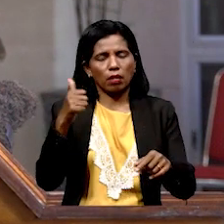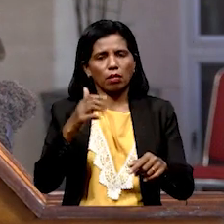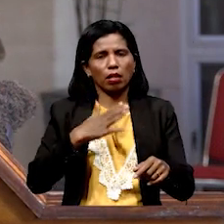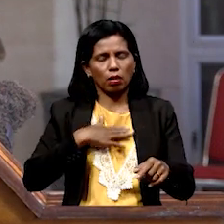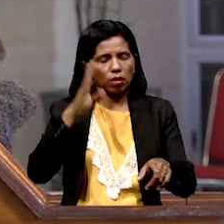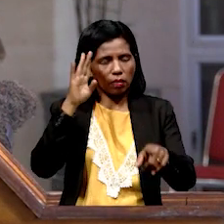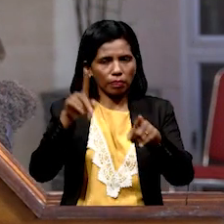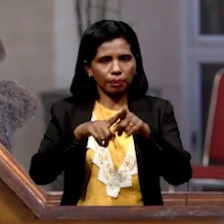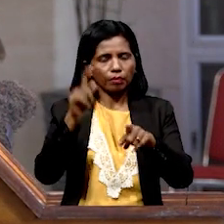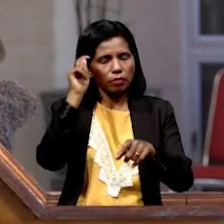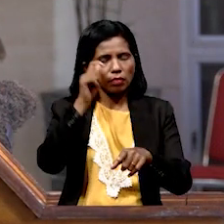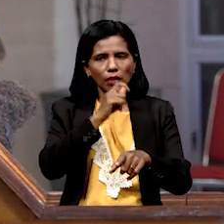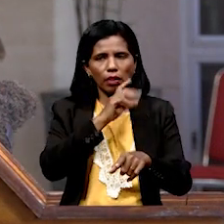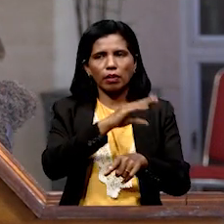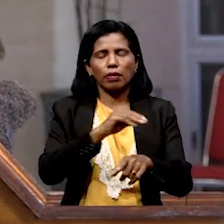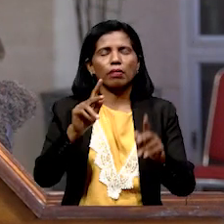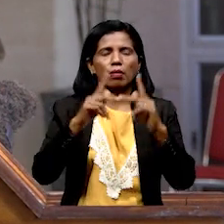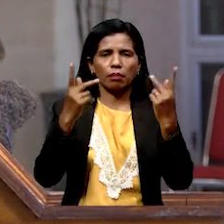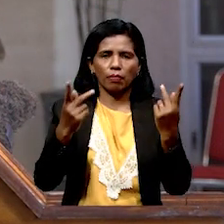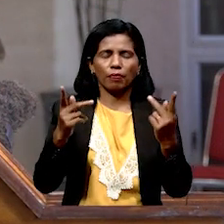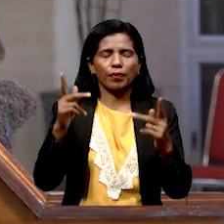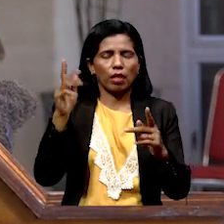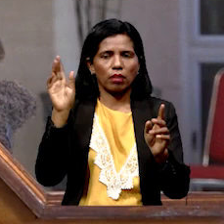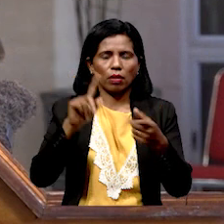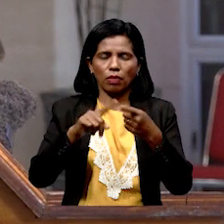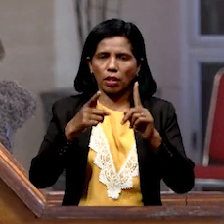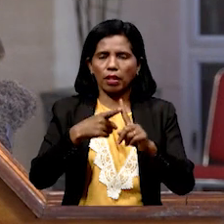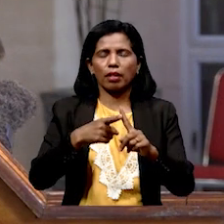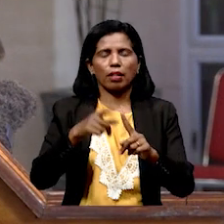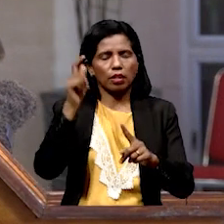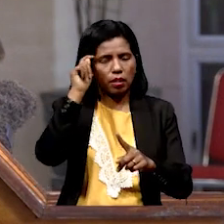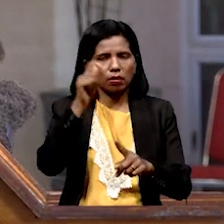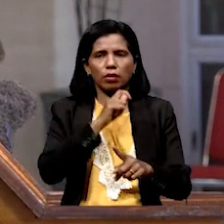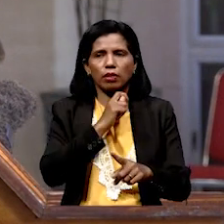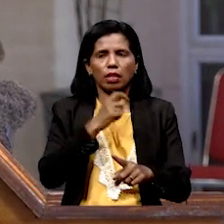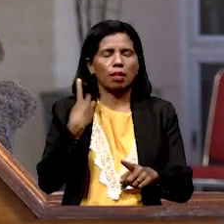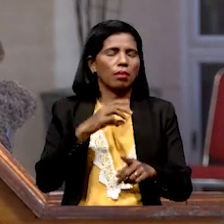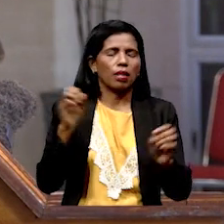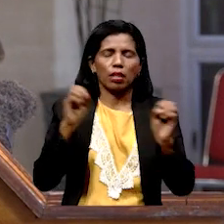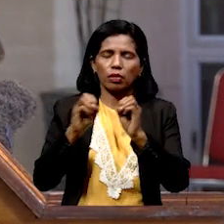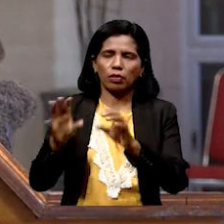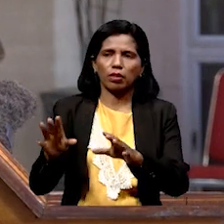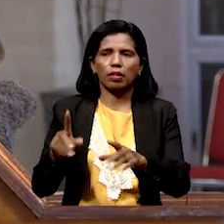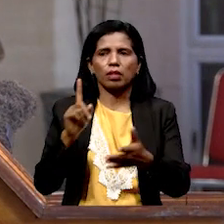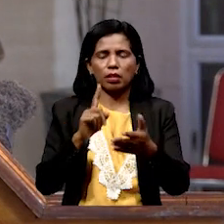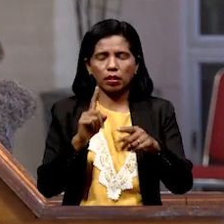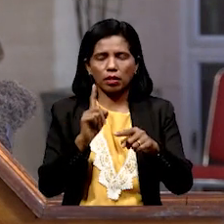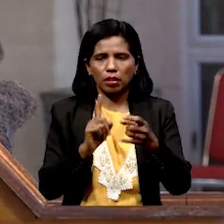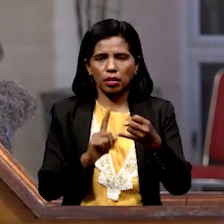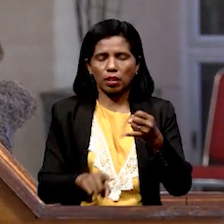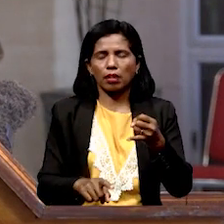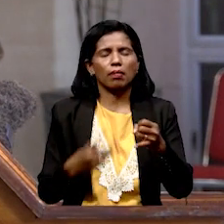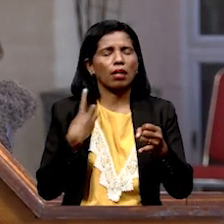a união companheiro Tauro. A minha lá, a minha lá, o Sigmalo. Saída mak kesi ami hamutu ni laos